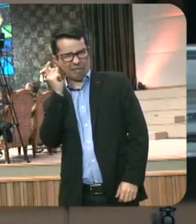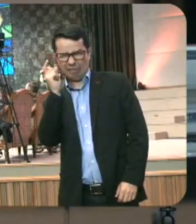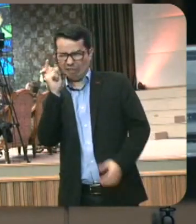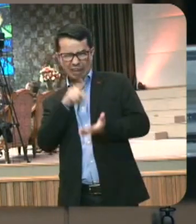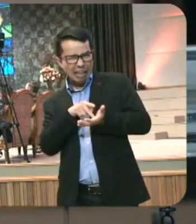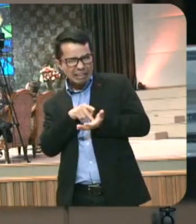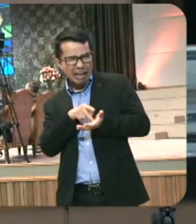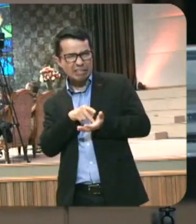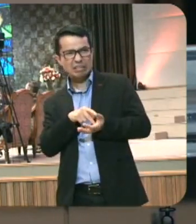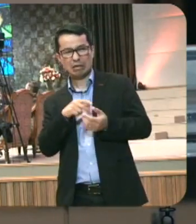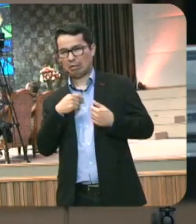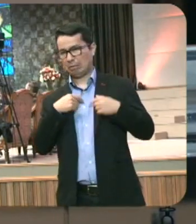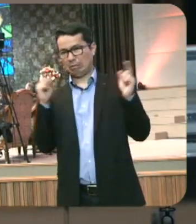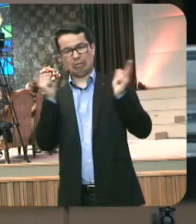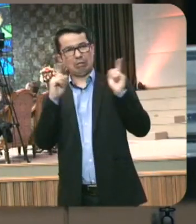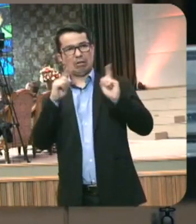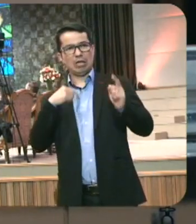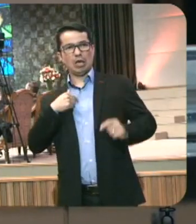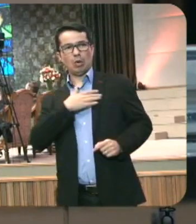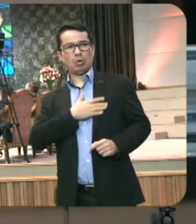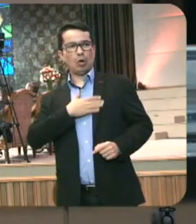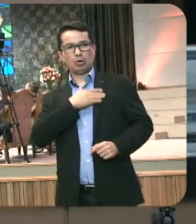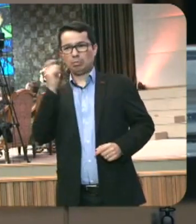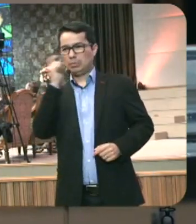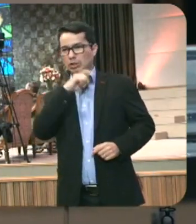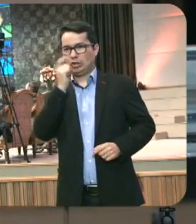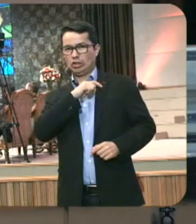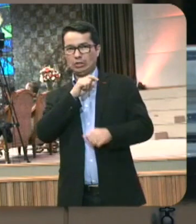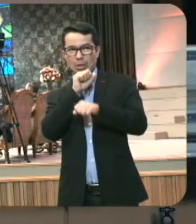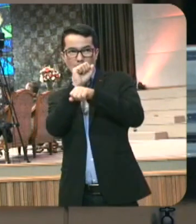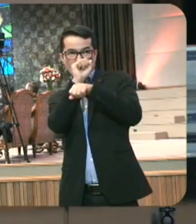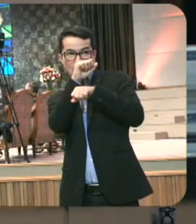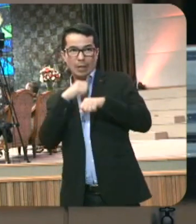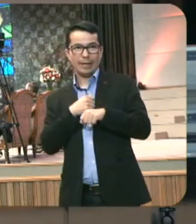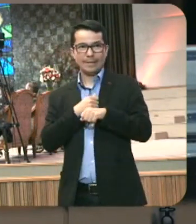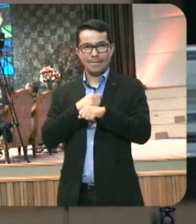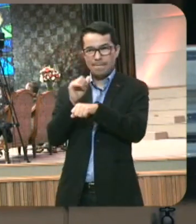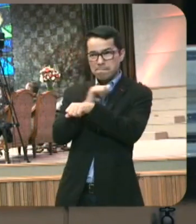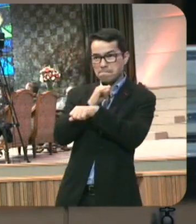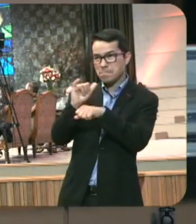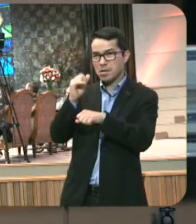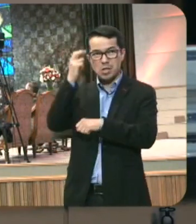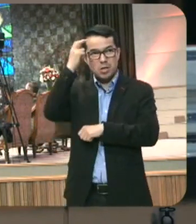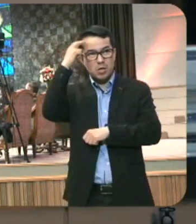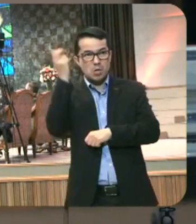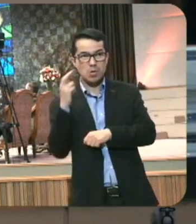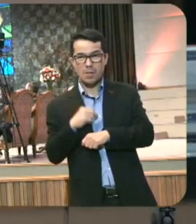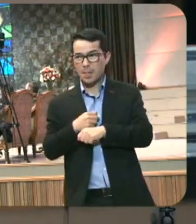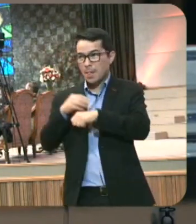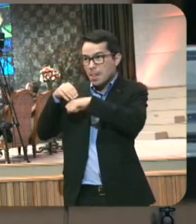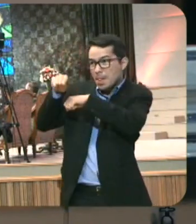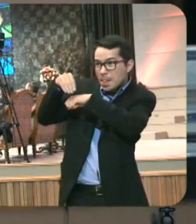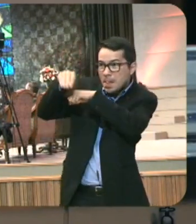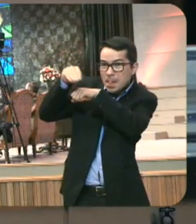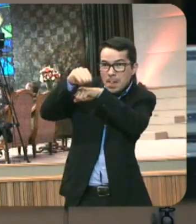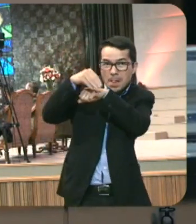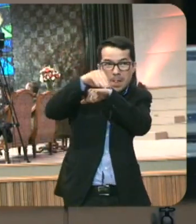Mas eu creio na palavra de Deus e creio nas promessas de